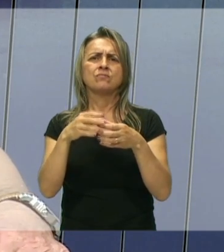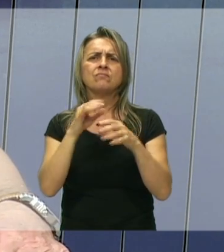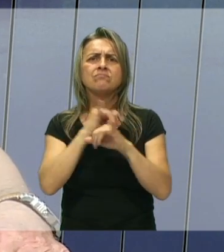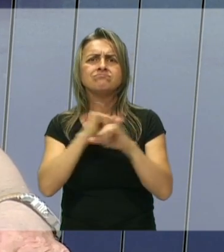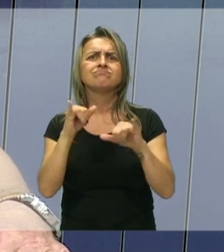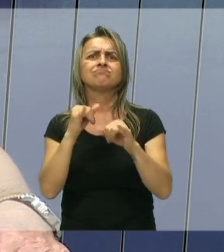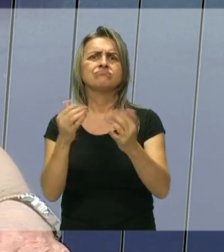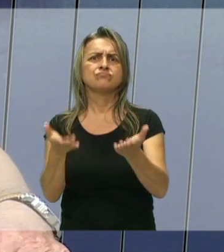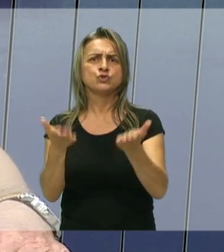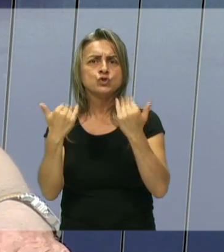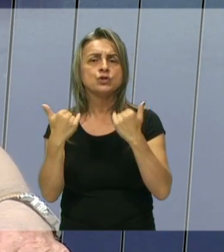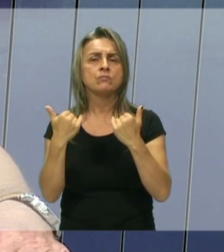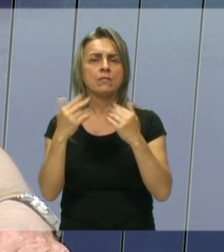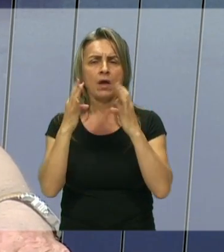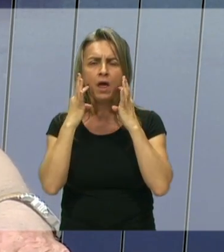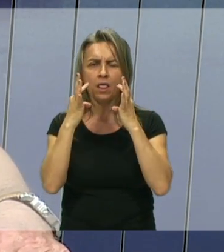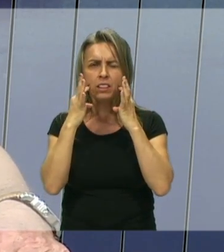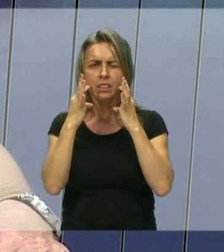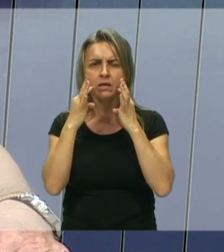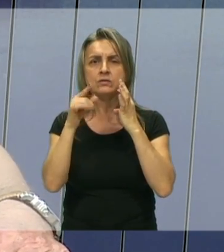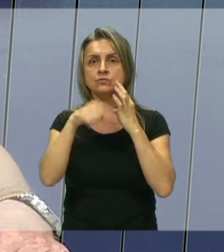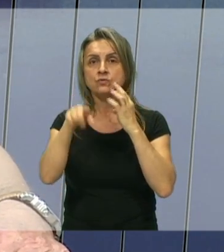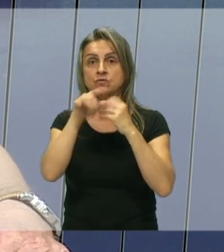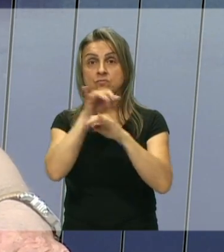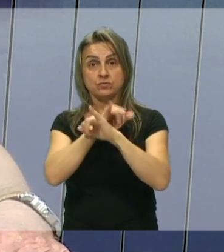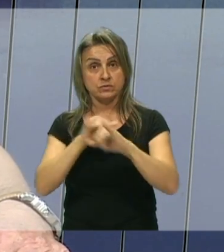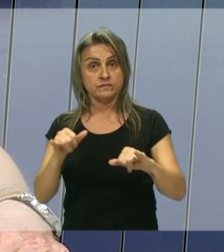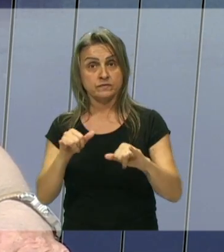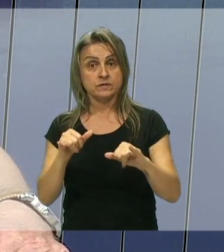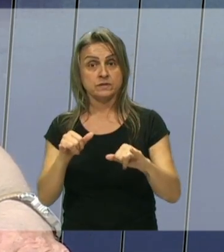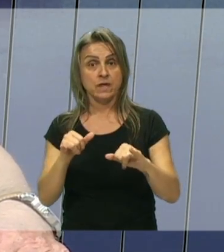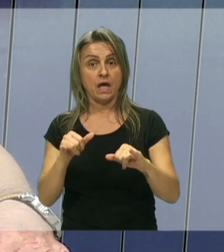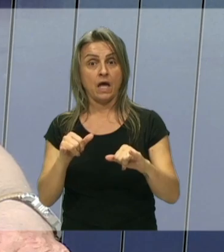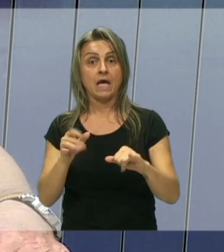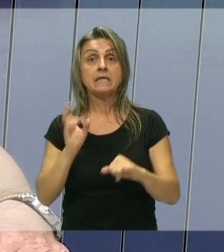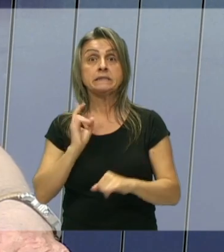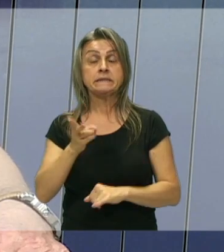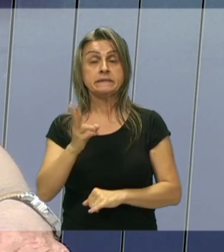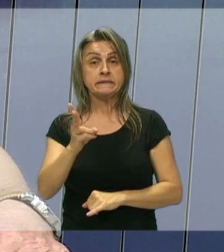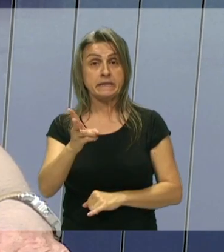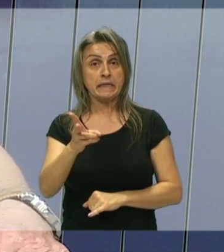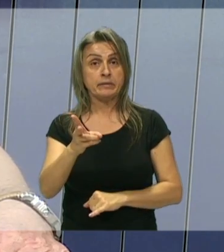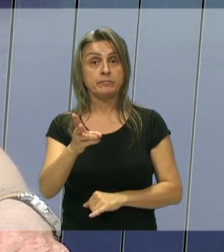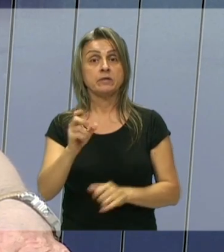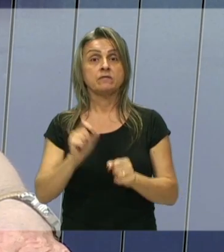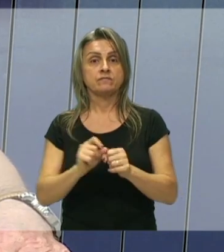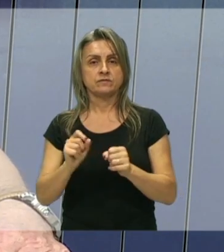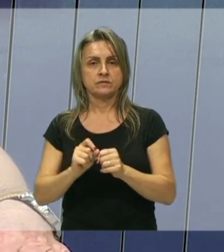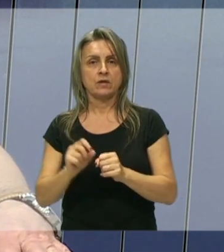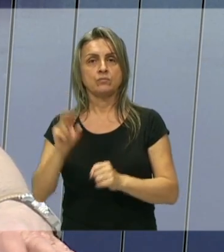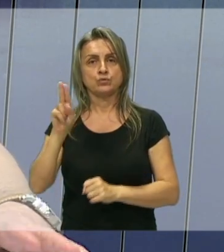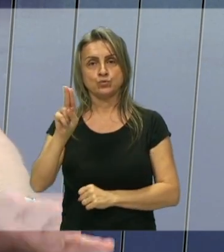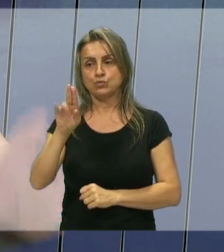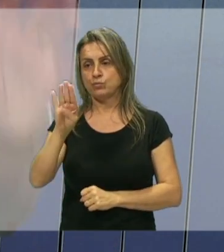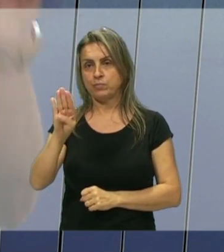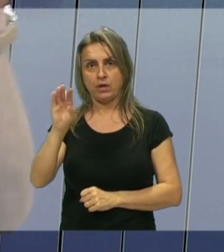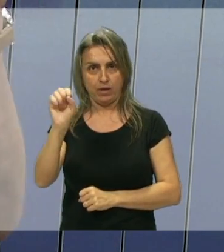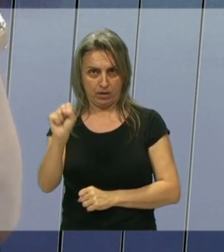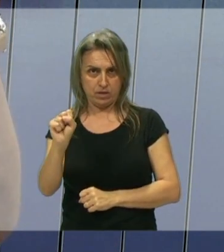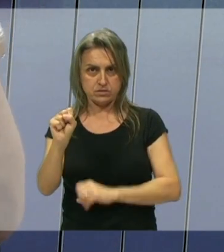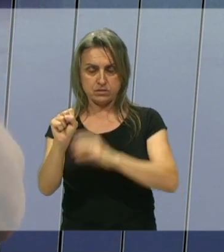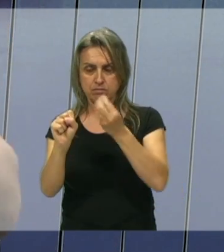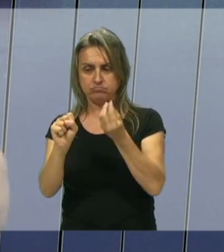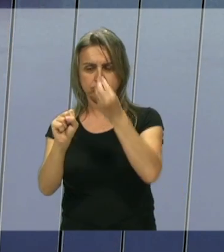vamos fazer a divulgação. Normalmente nós fazemos religiosamente nas unidades de saúde, nós